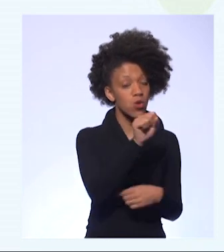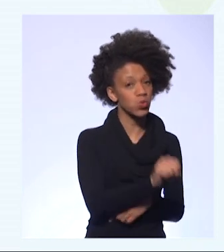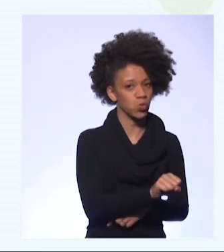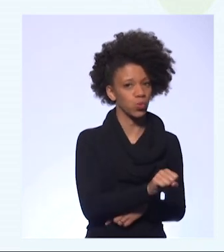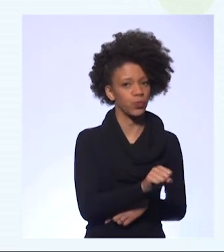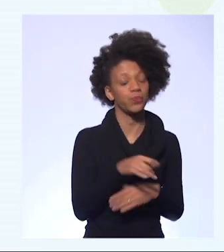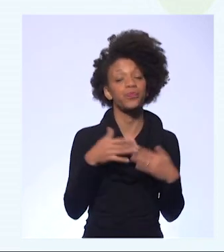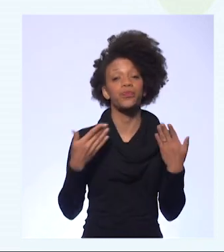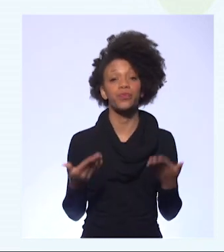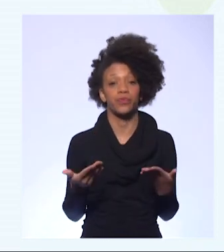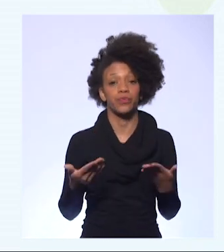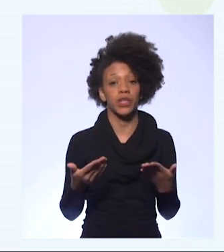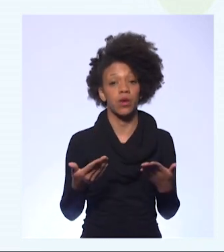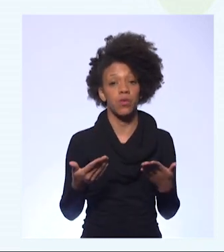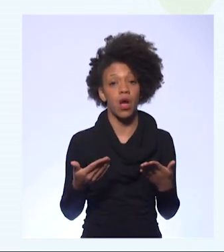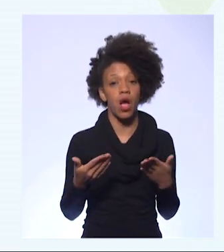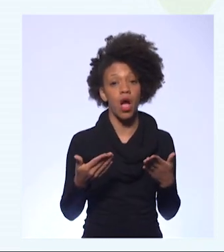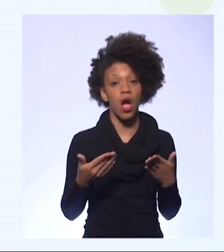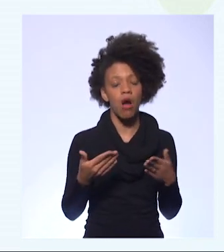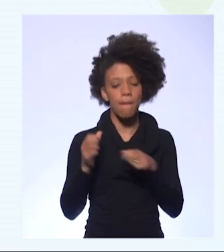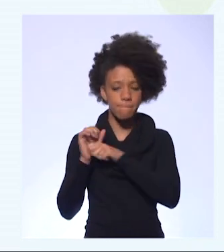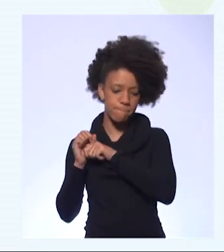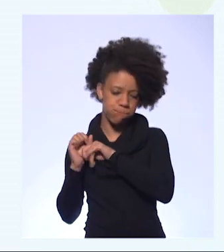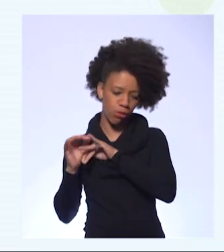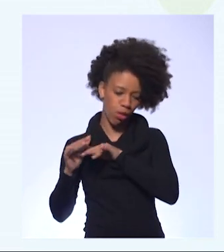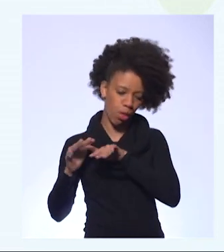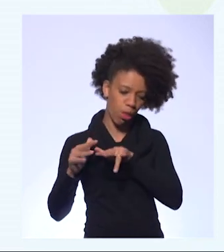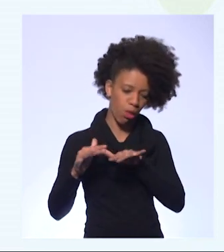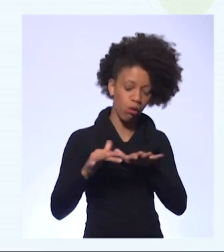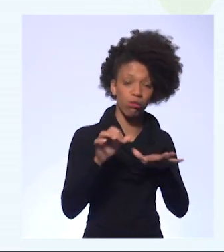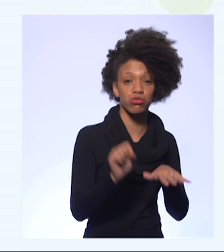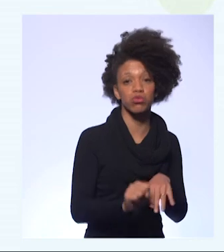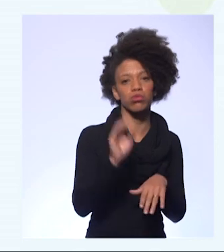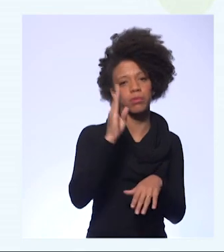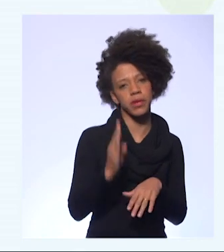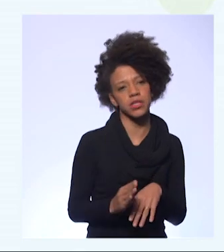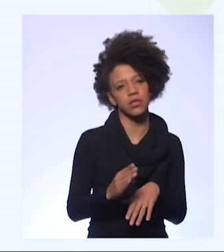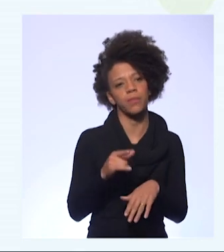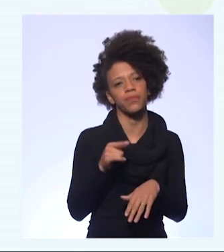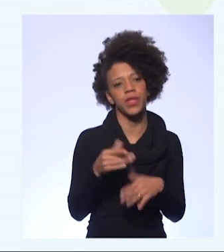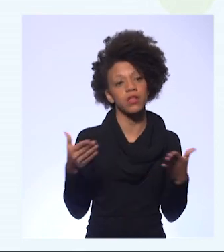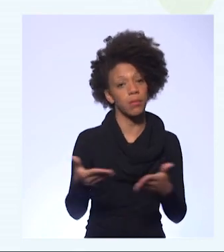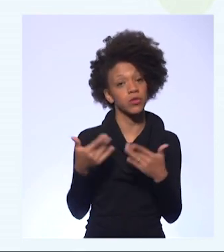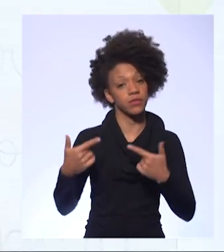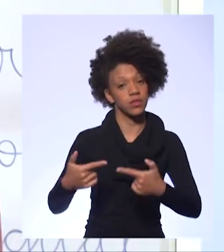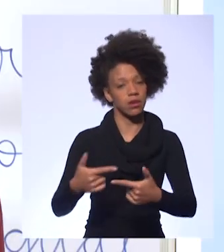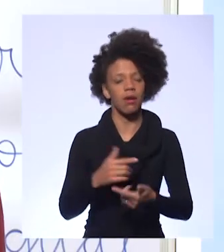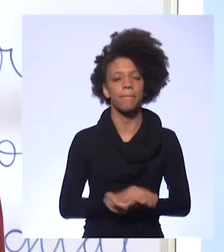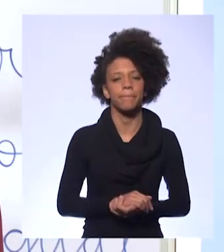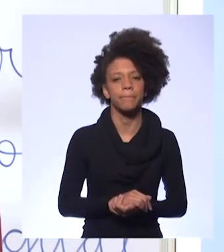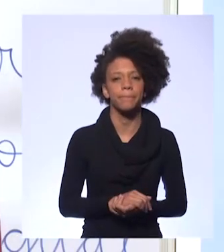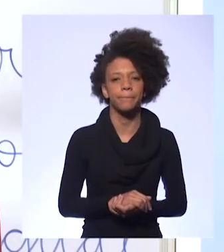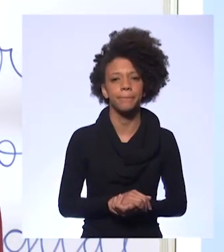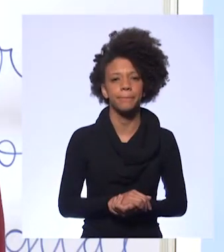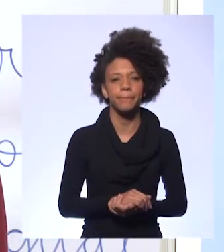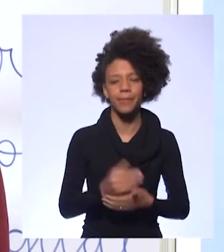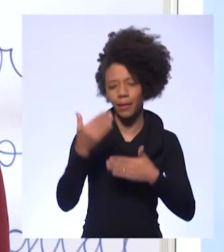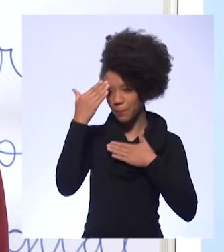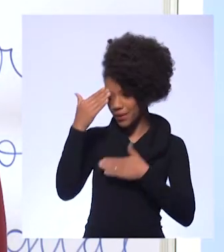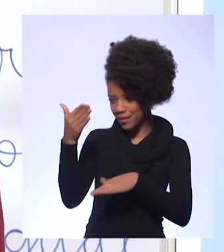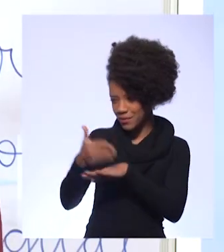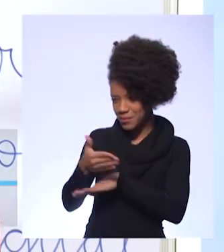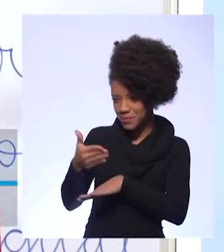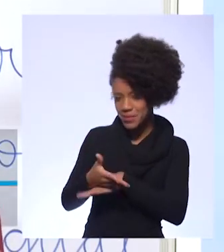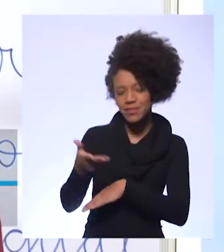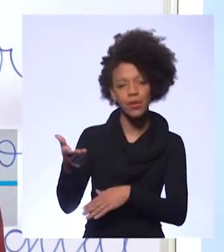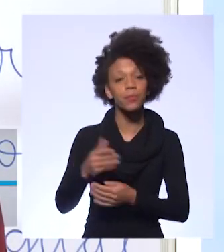sul então ele começou a invadir o Sul do Brasil é esse foram as motivações da Guerra é muito obrigada